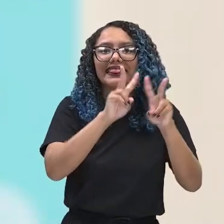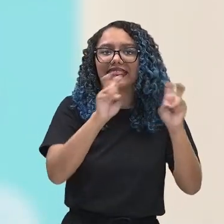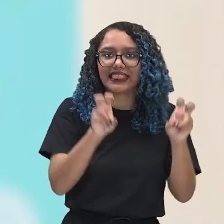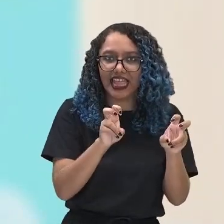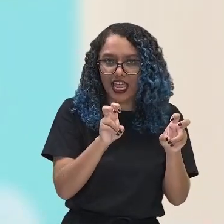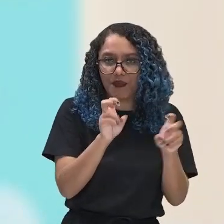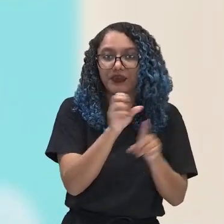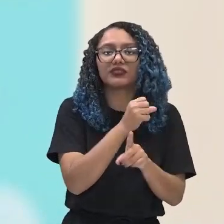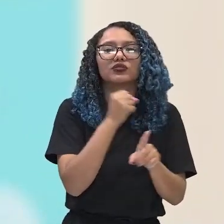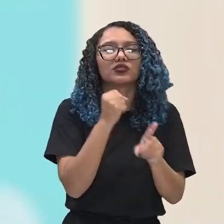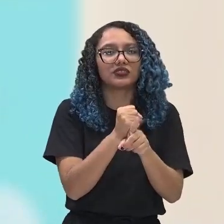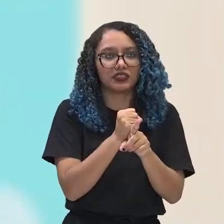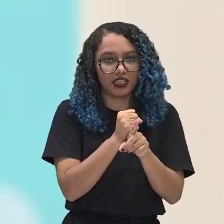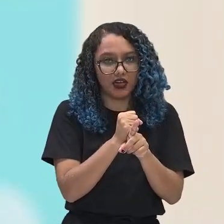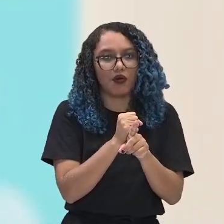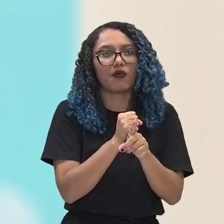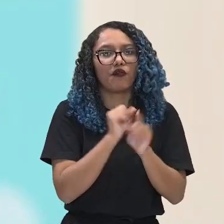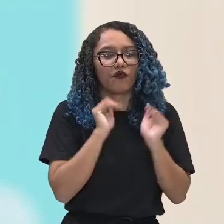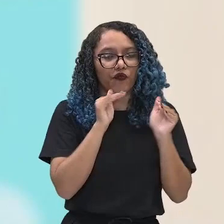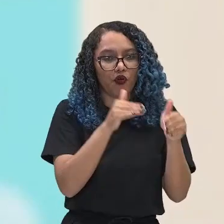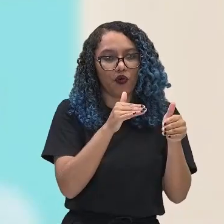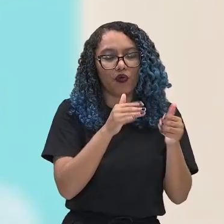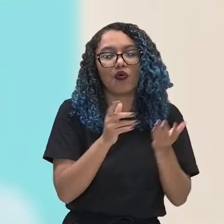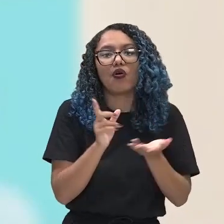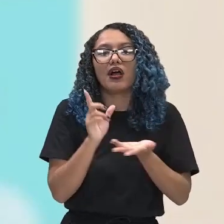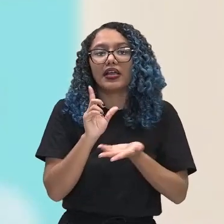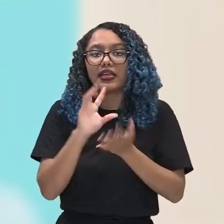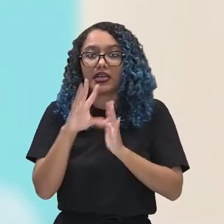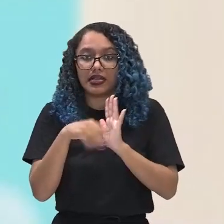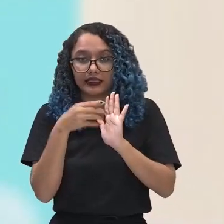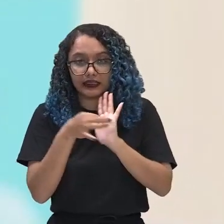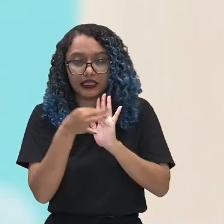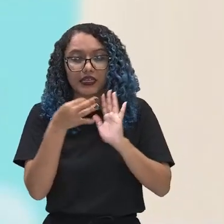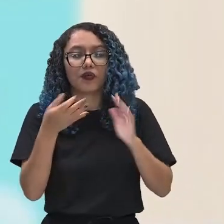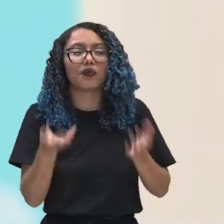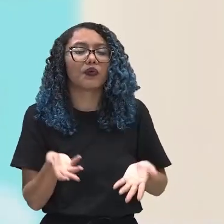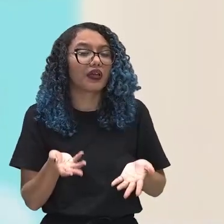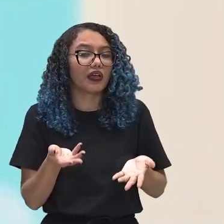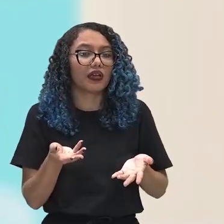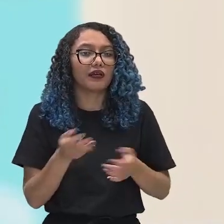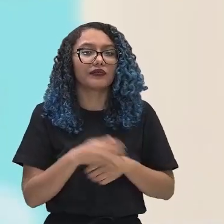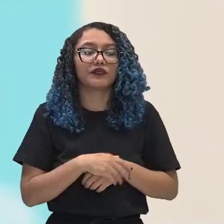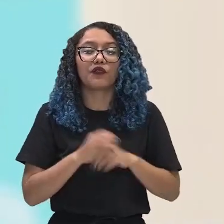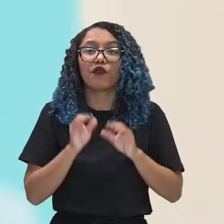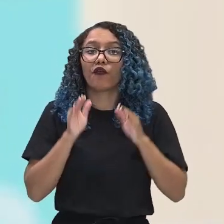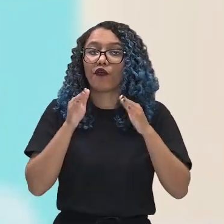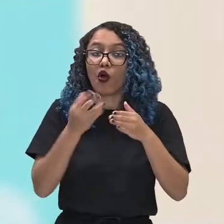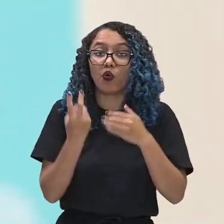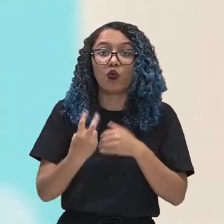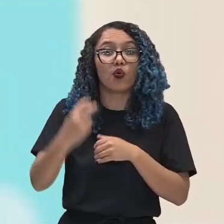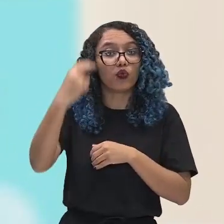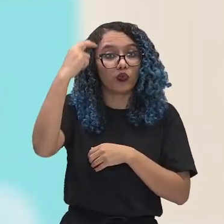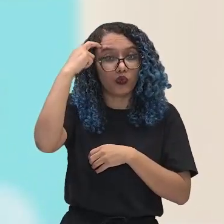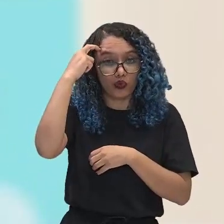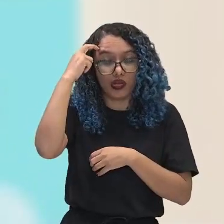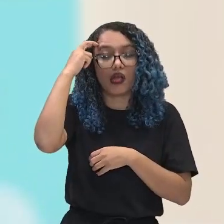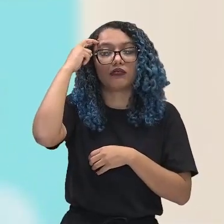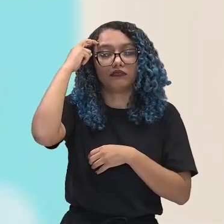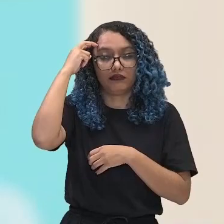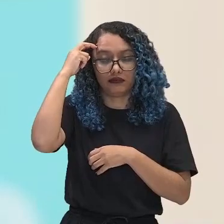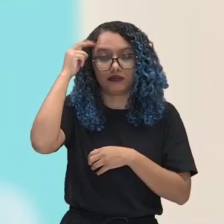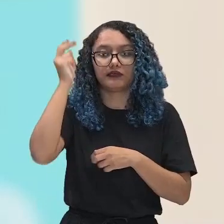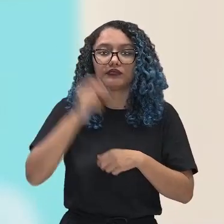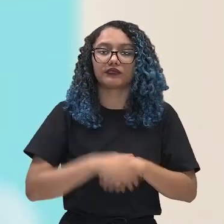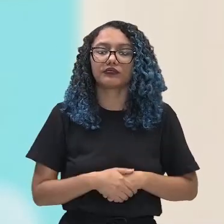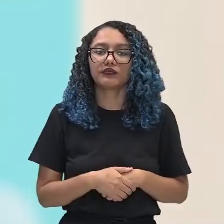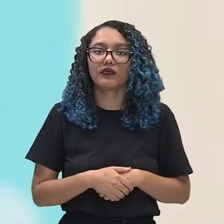tema social. Não, na resenha crítica, eu vou tratar, né, de um produto ali cultural. Beleza? Acompanhe aí